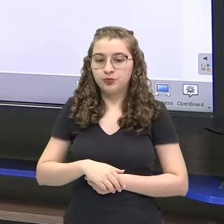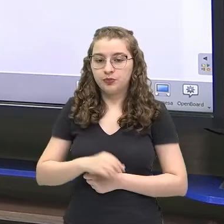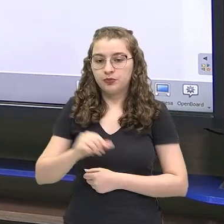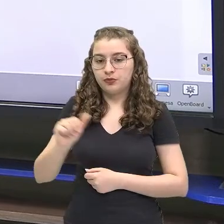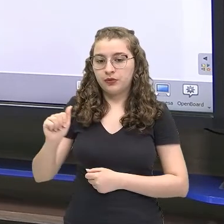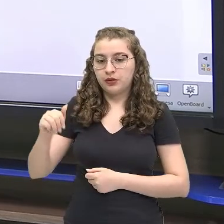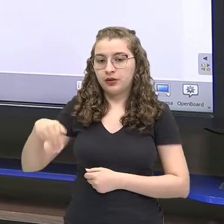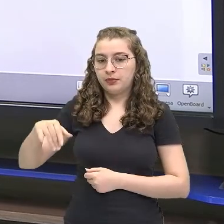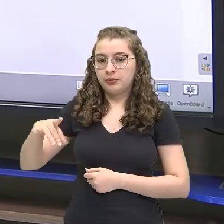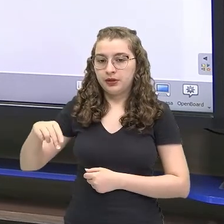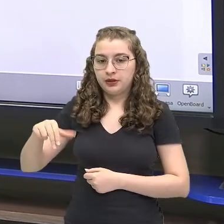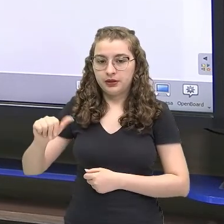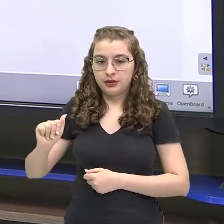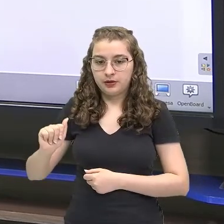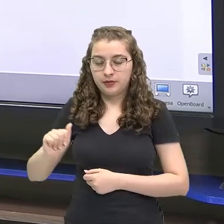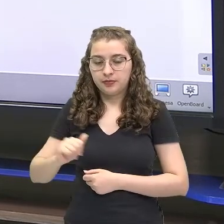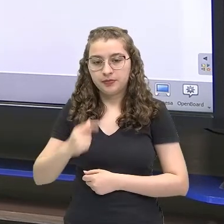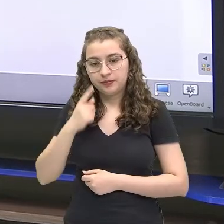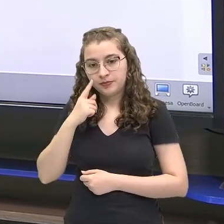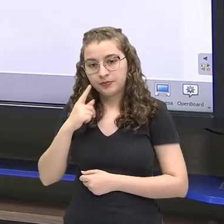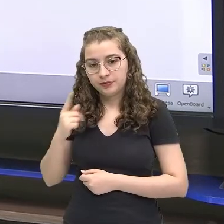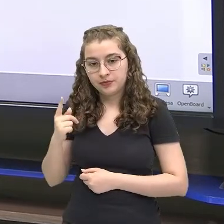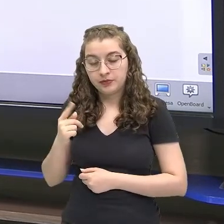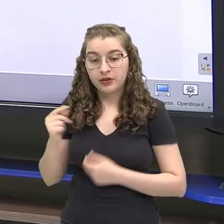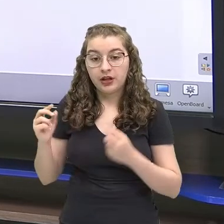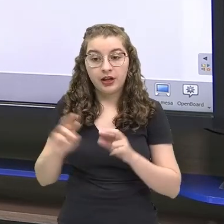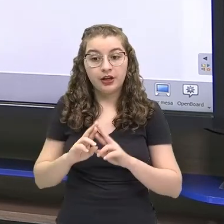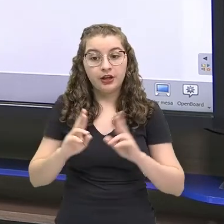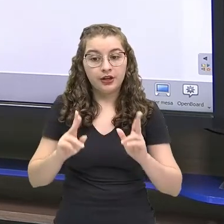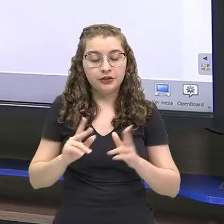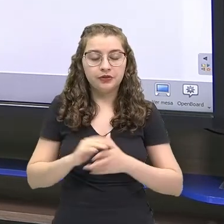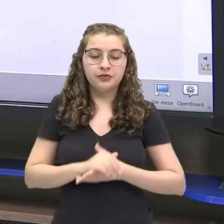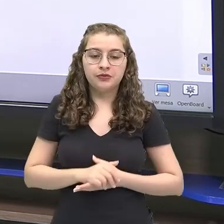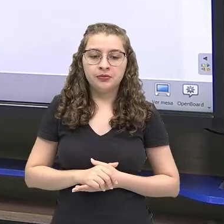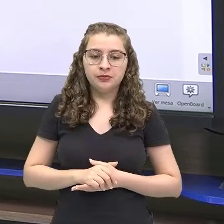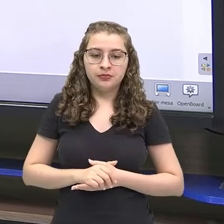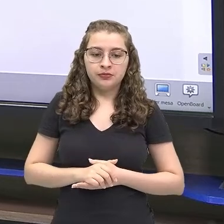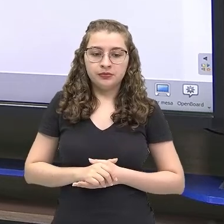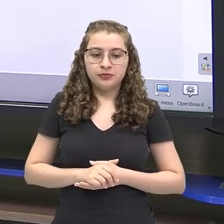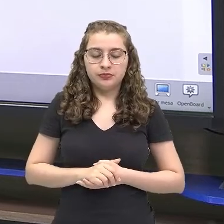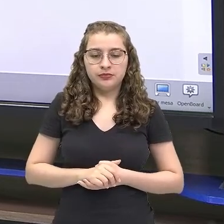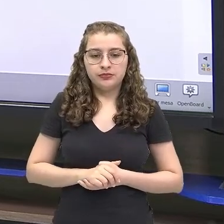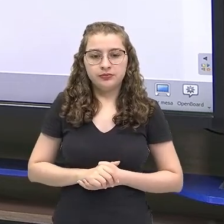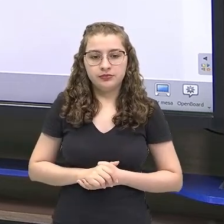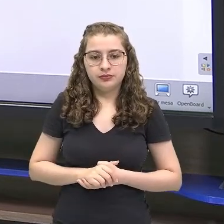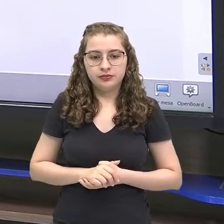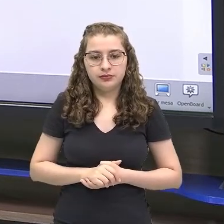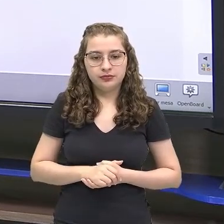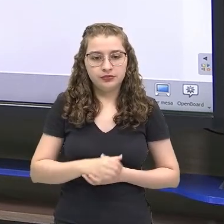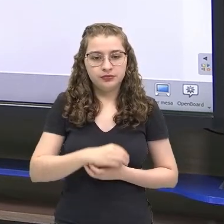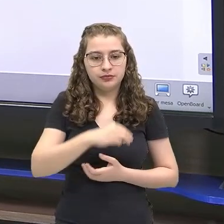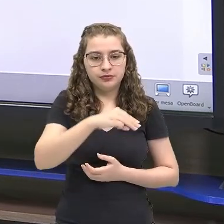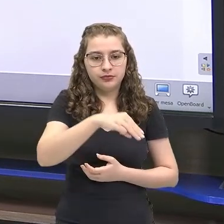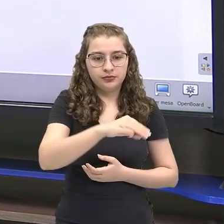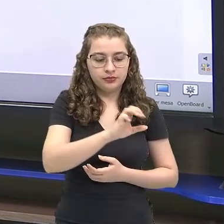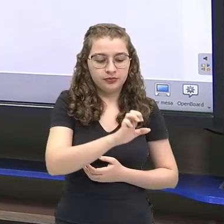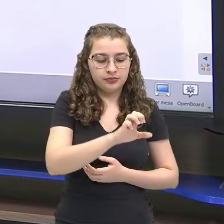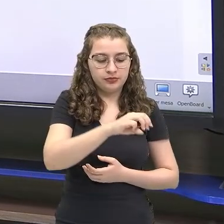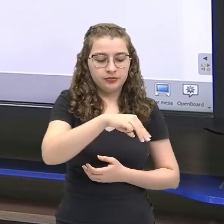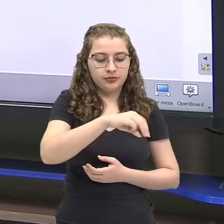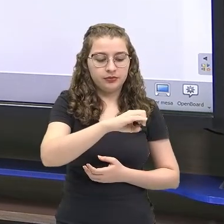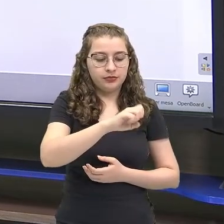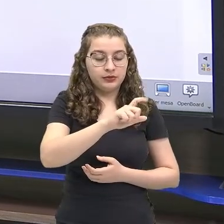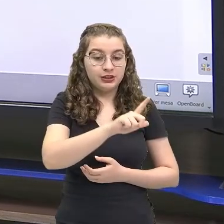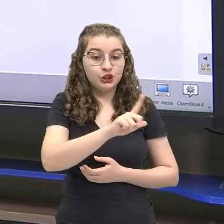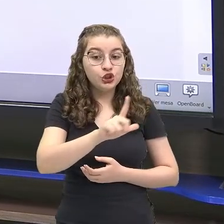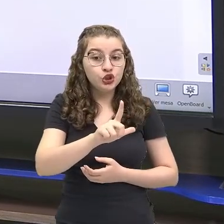Não aparece o N como aparece aqui nas amidas, no nome do composto, certo? Etil, metil,